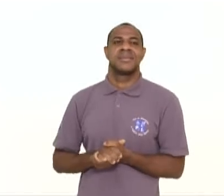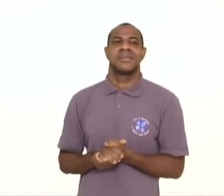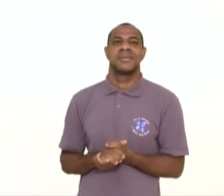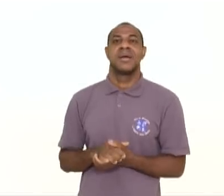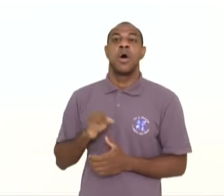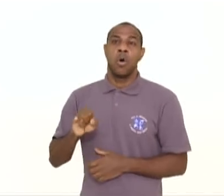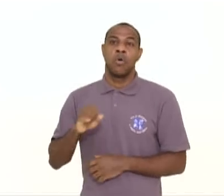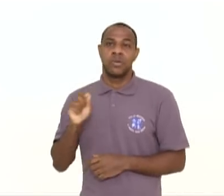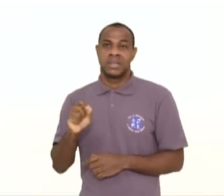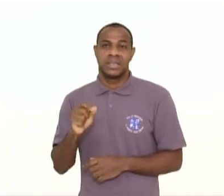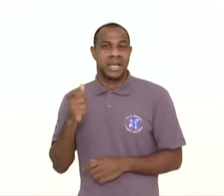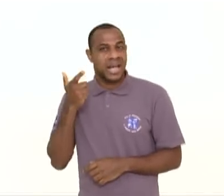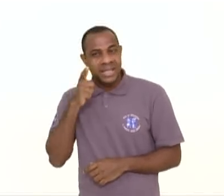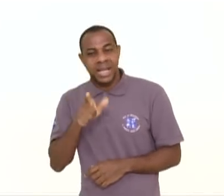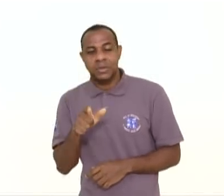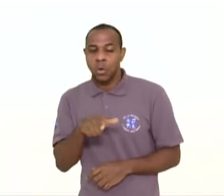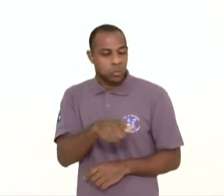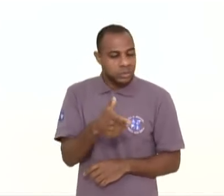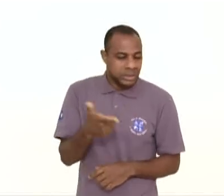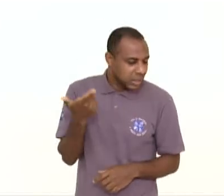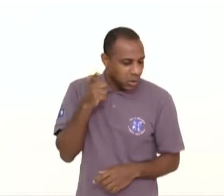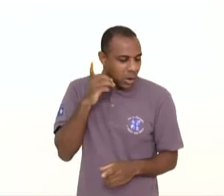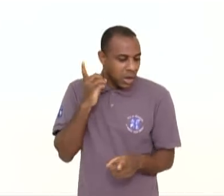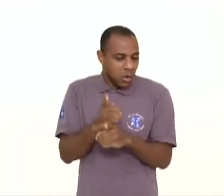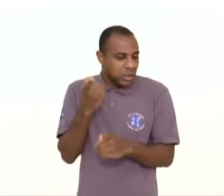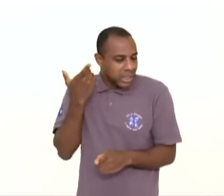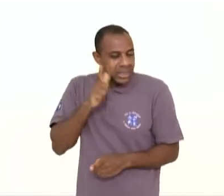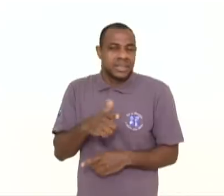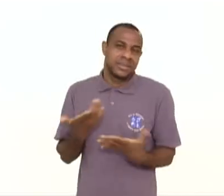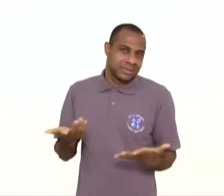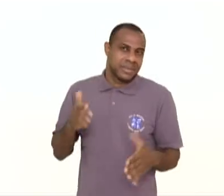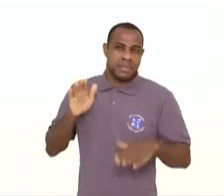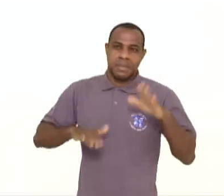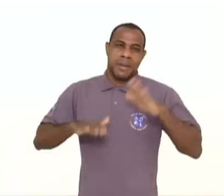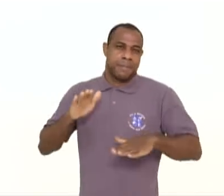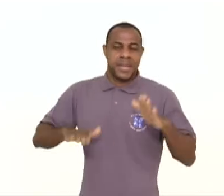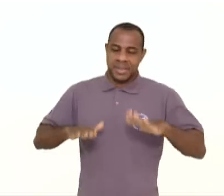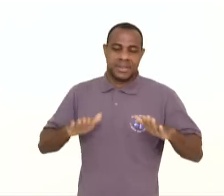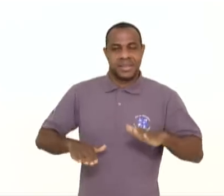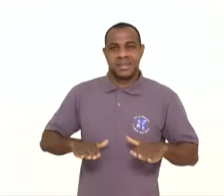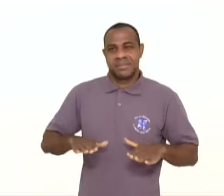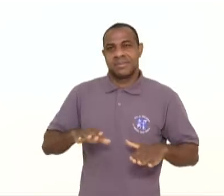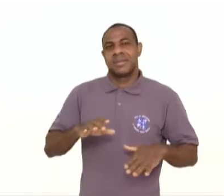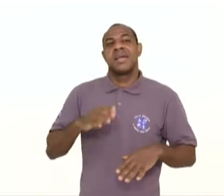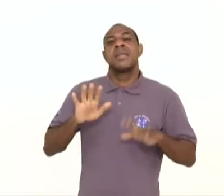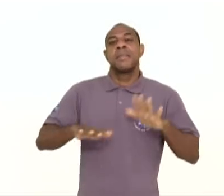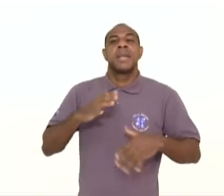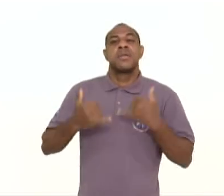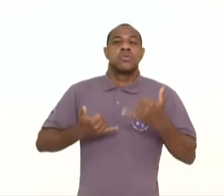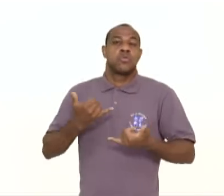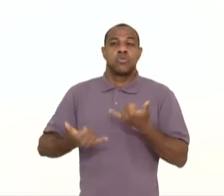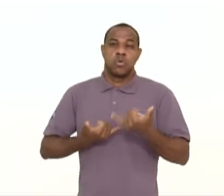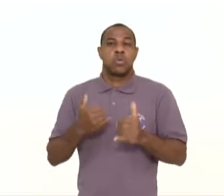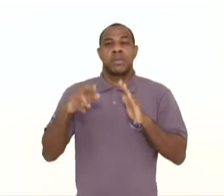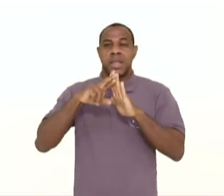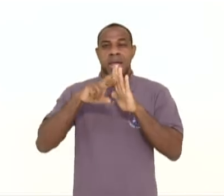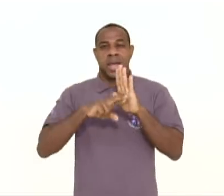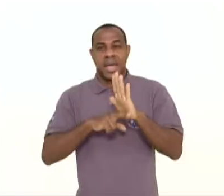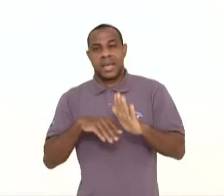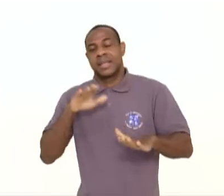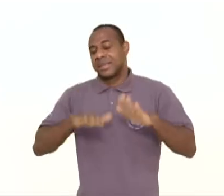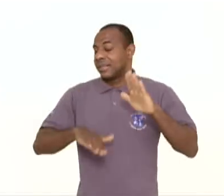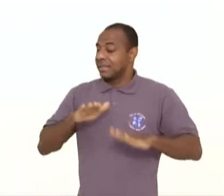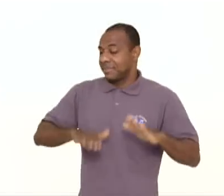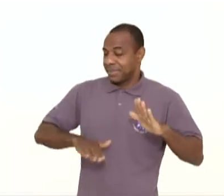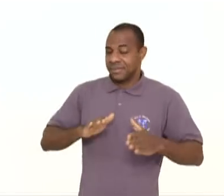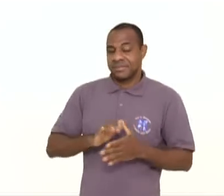acerta, né? E outras situações, dependendo da criatividade dos participantes, né? Então, dentro do jogo da mímica, da brincadeira da mímica, né? Então,